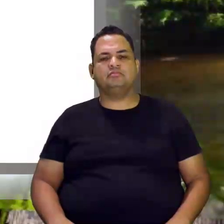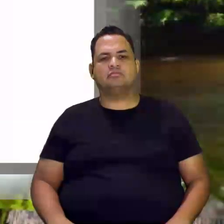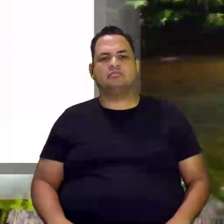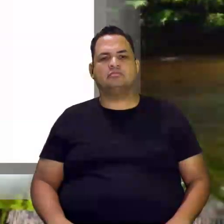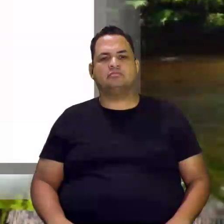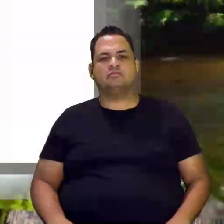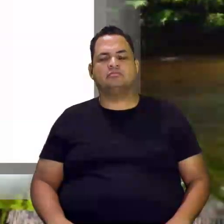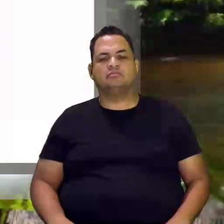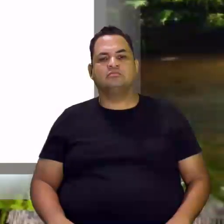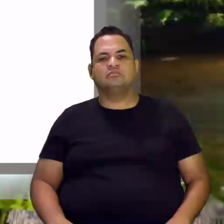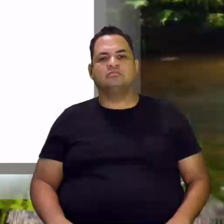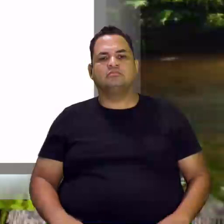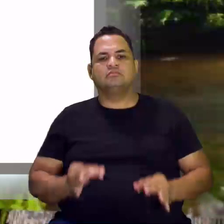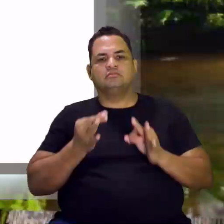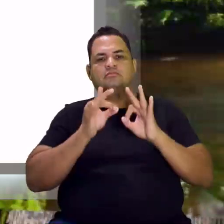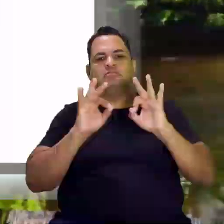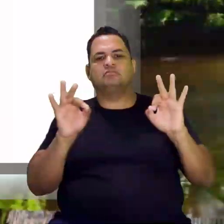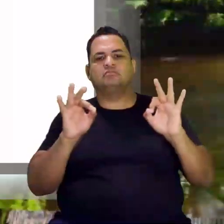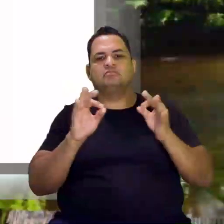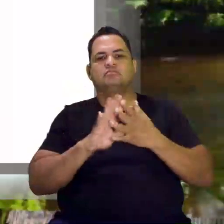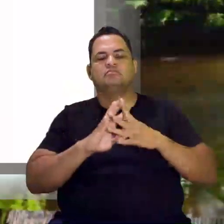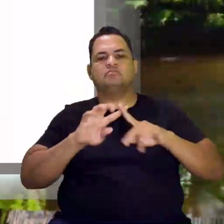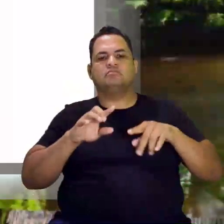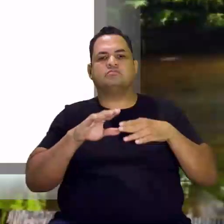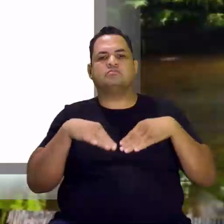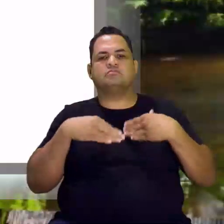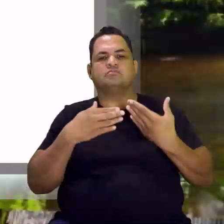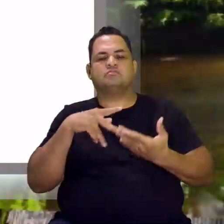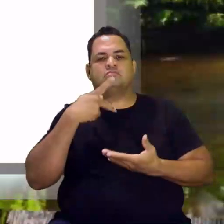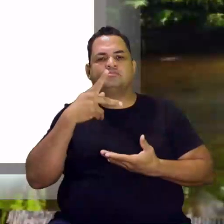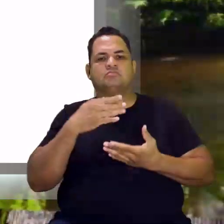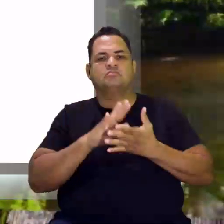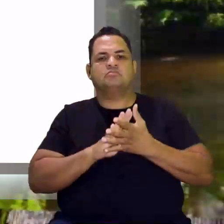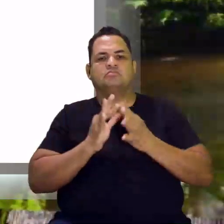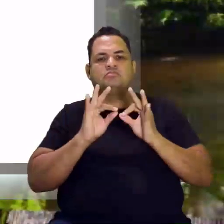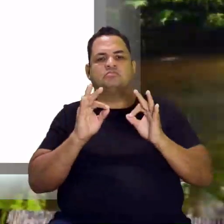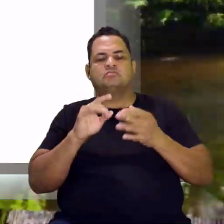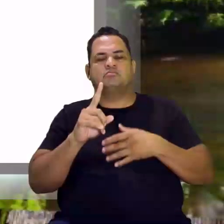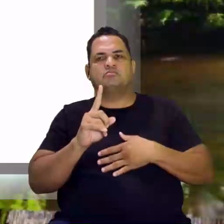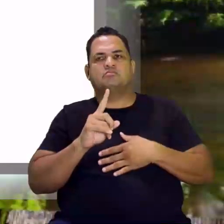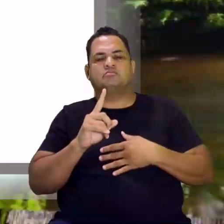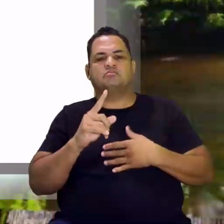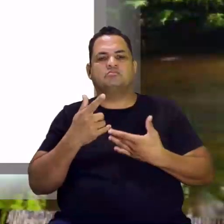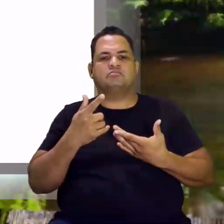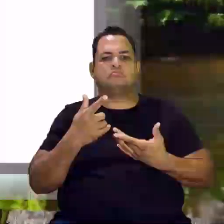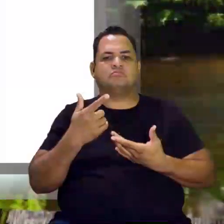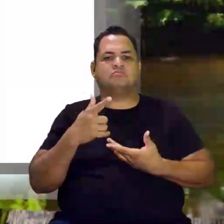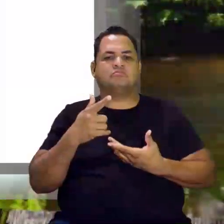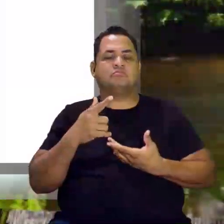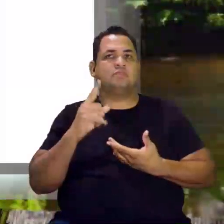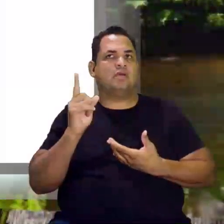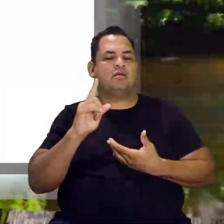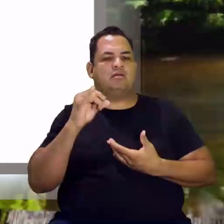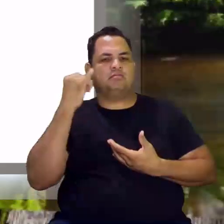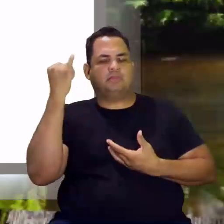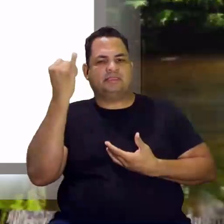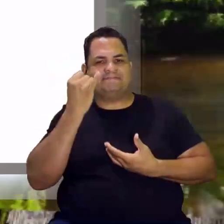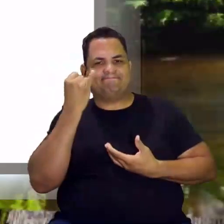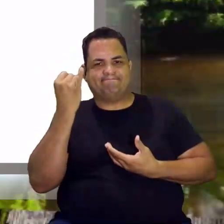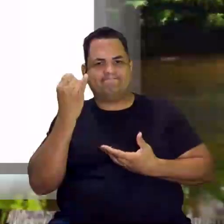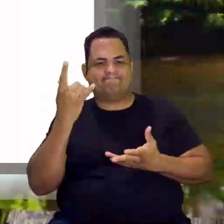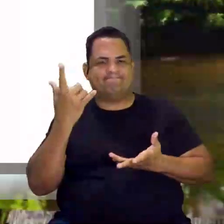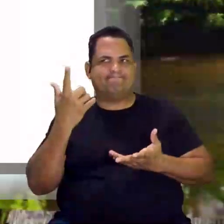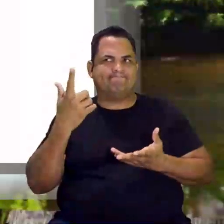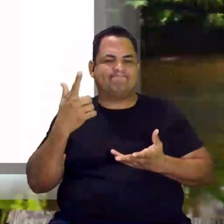célula procarionte, que é a célula simples. Mas quando a gente fala de simplicidade, não quer dizer que ela não é importante, não quer dizer que